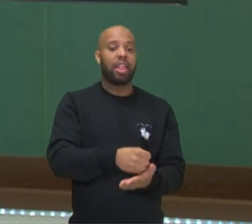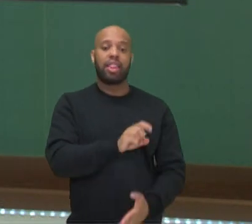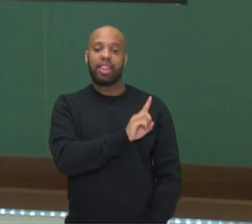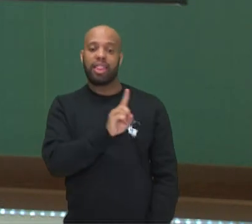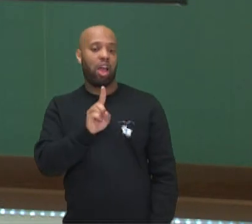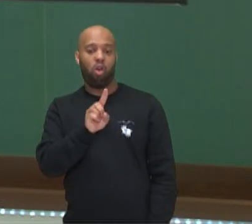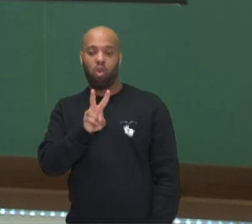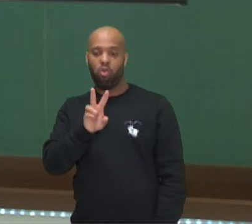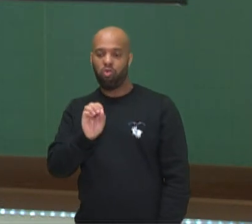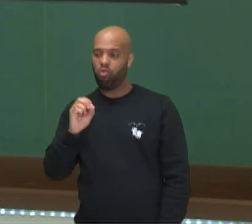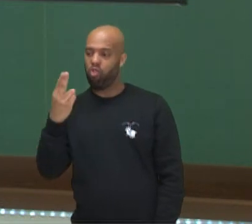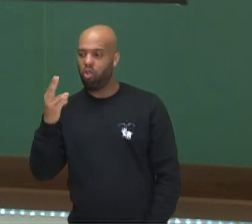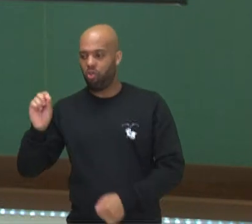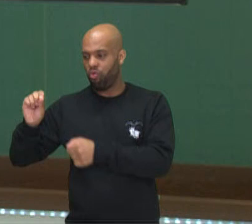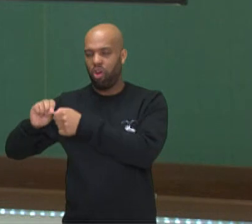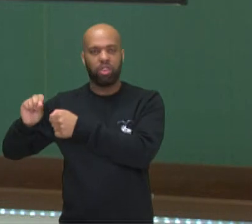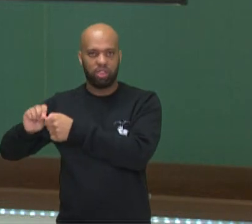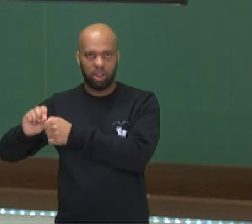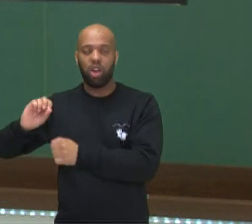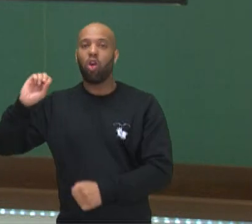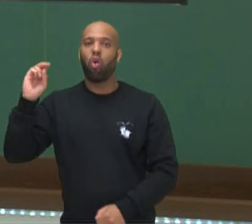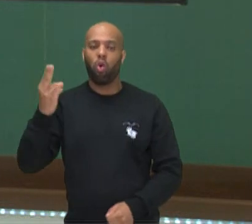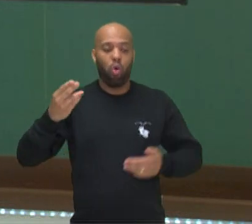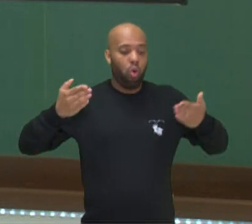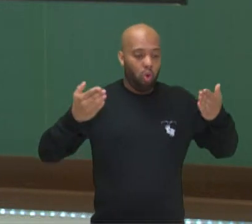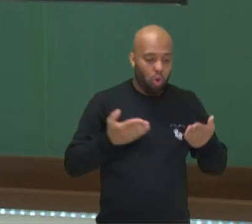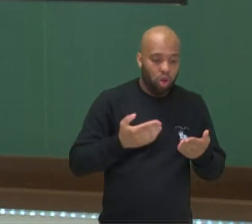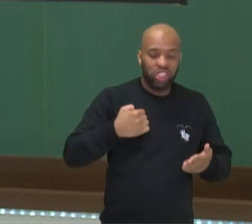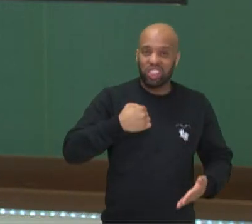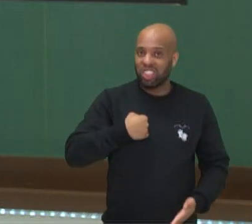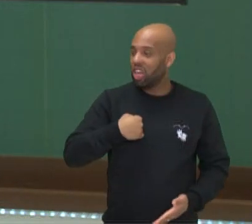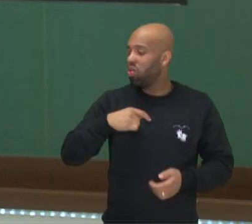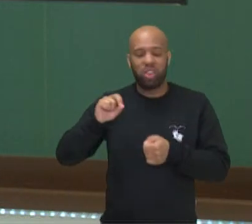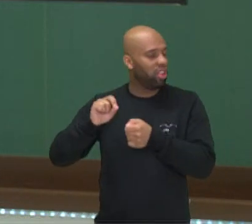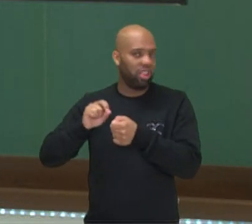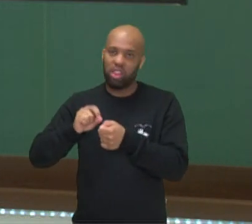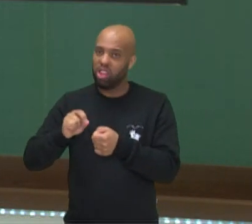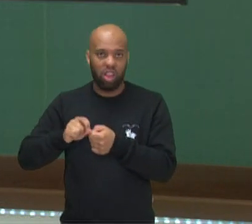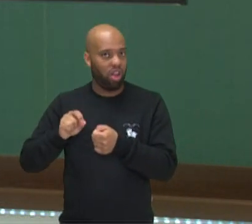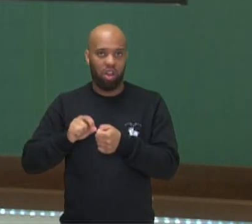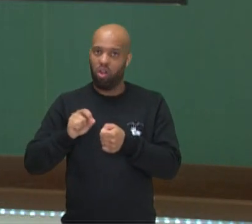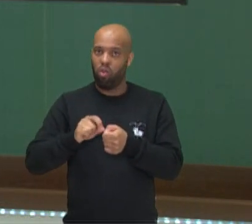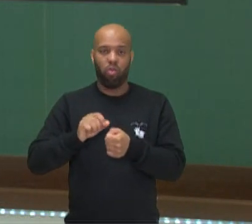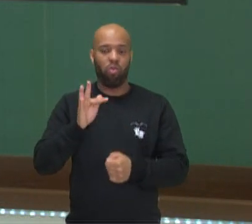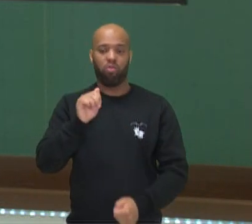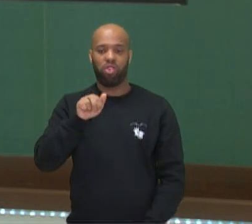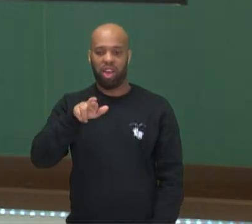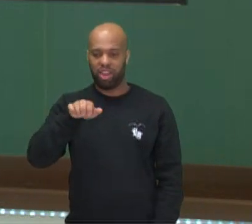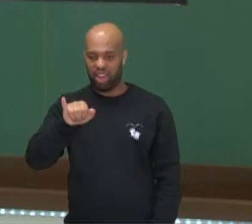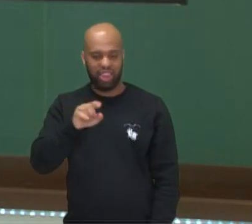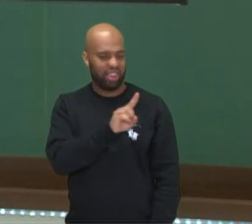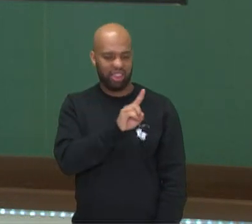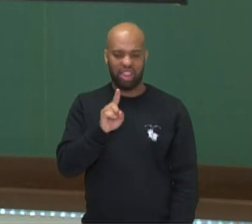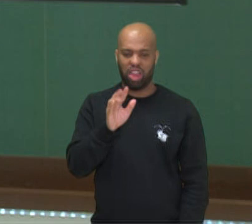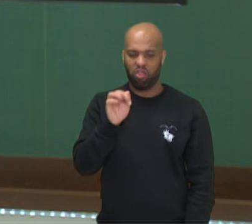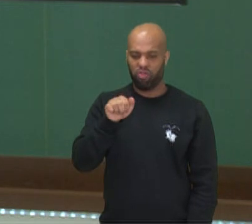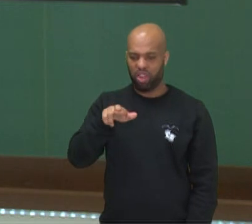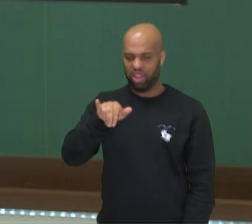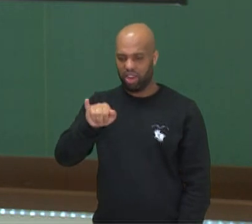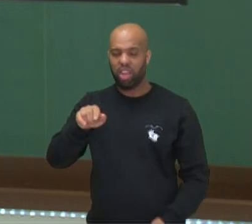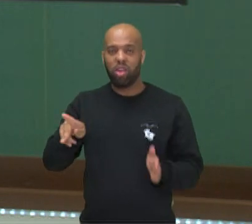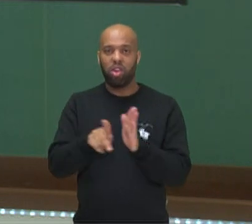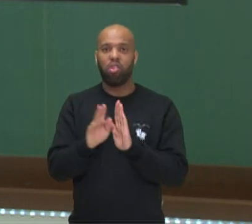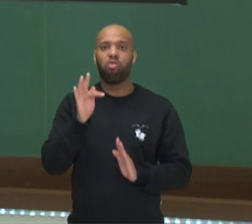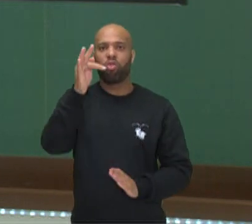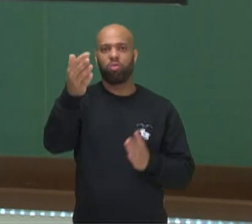fazer a charge, ou hoje eu não farei a charge, fazendo a flexão verbal no futuro do